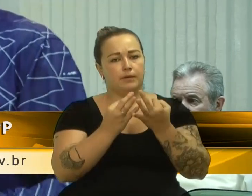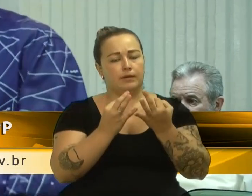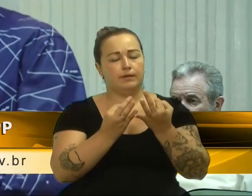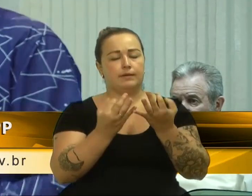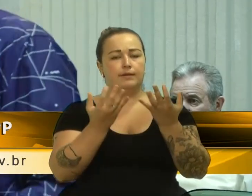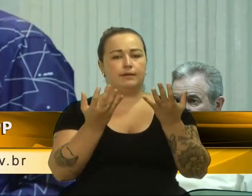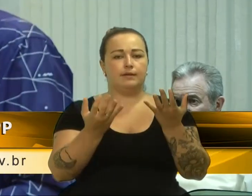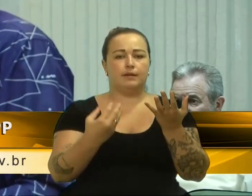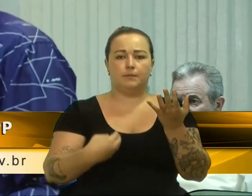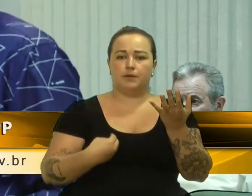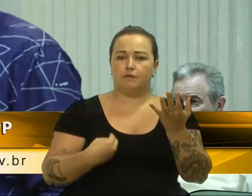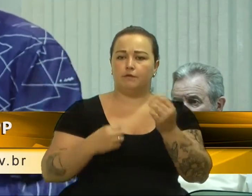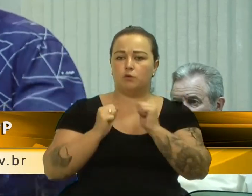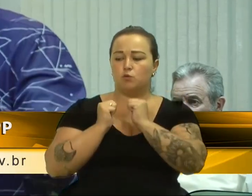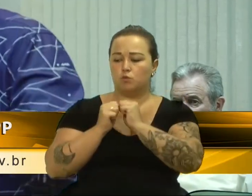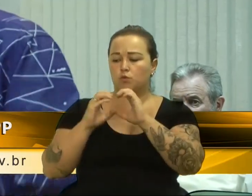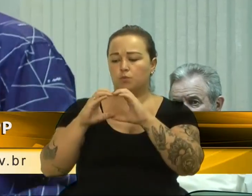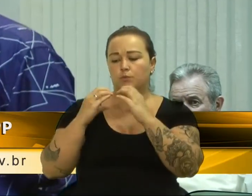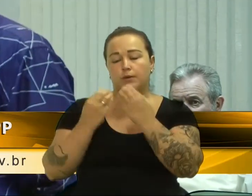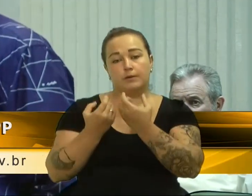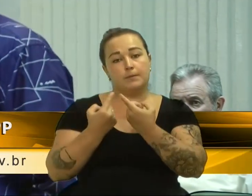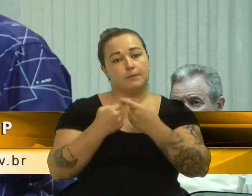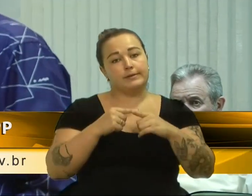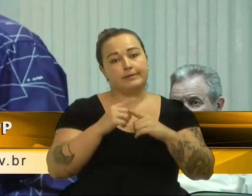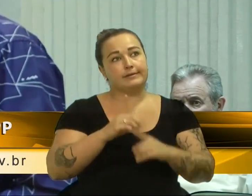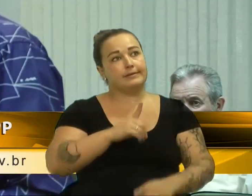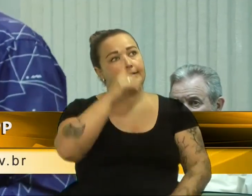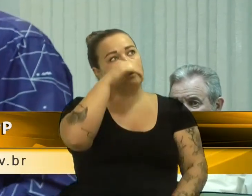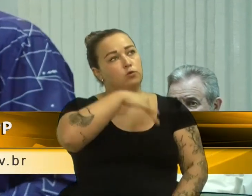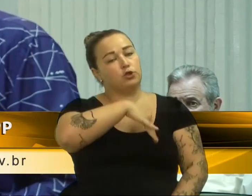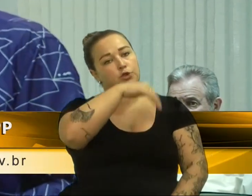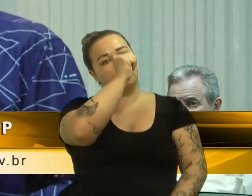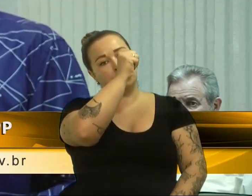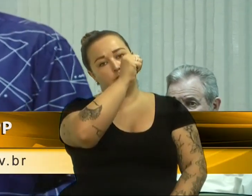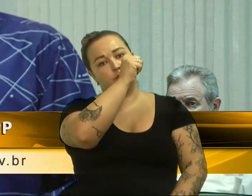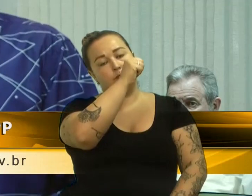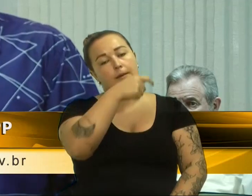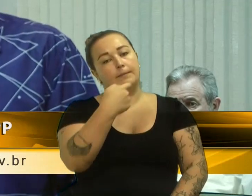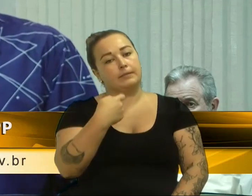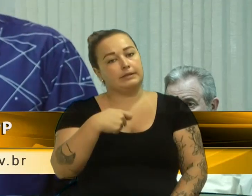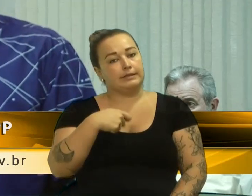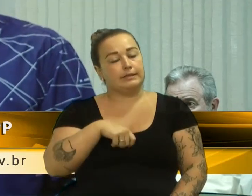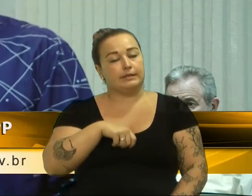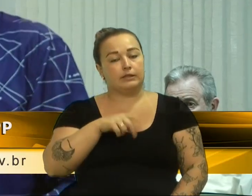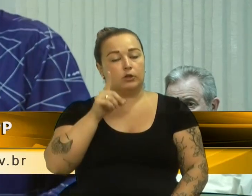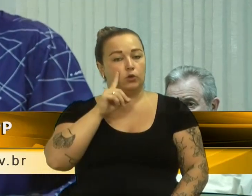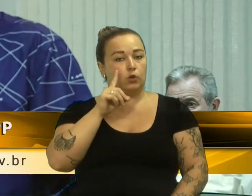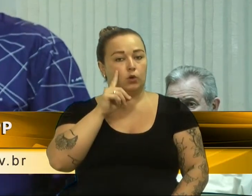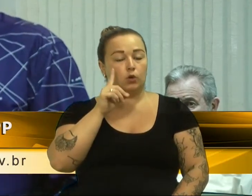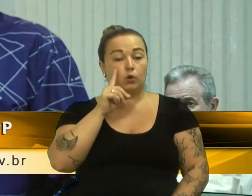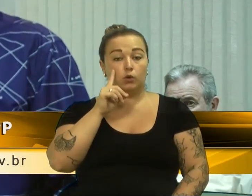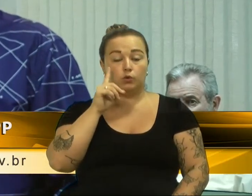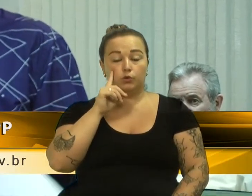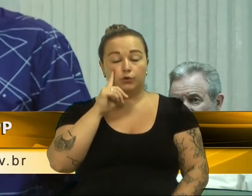Tomé, junto com a comunidade, mas Deus o chamou e nós temos que estar preparados a cada dia, um de nós